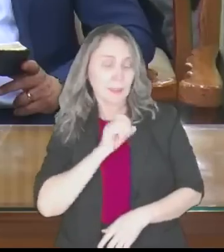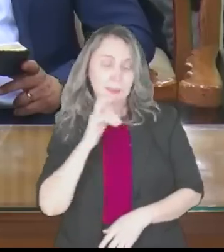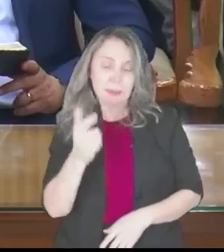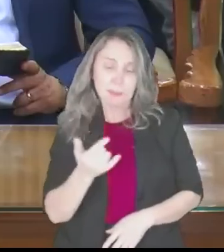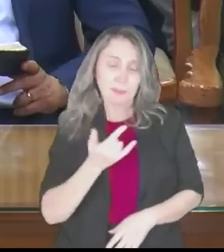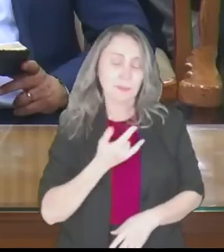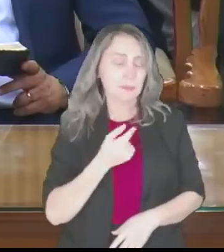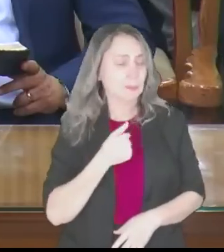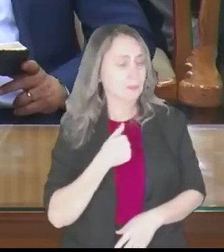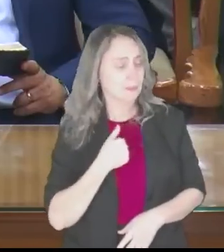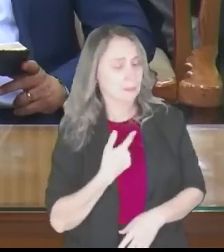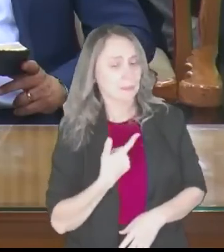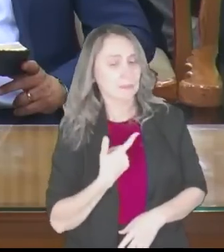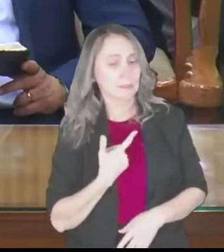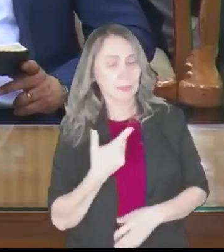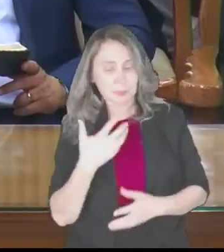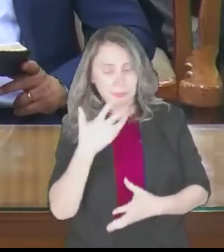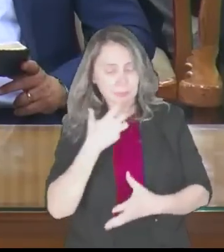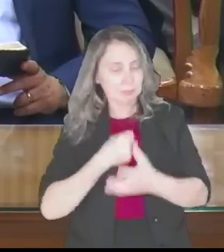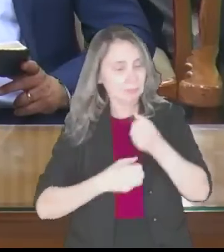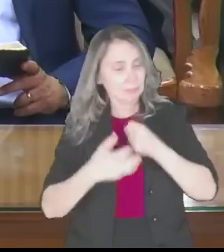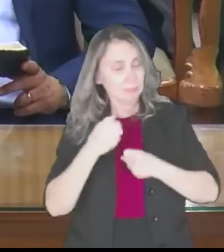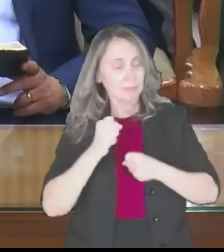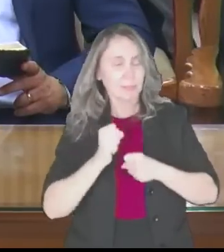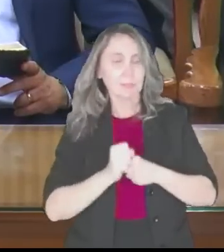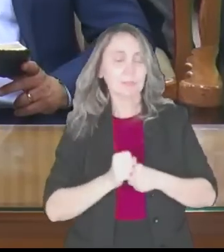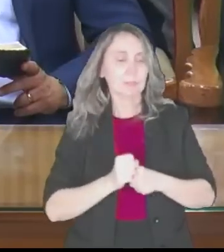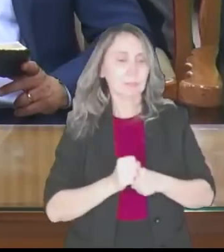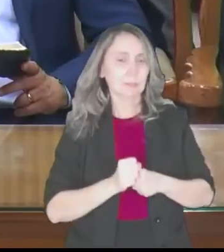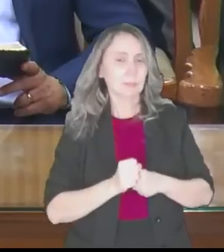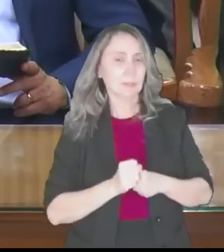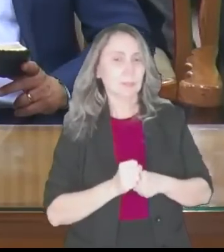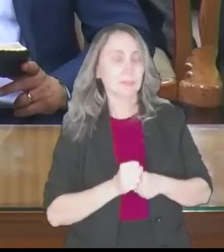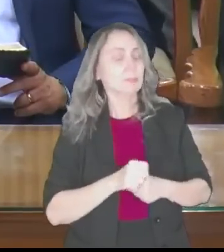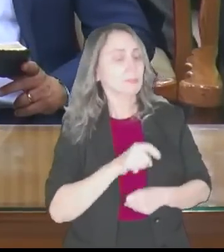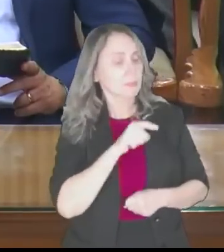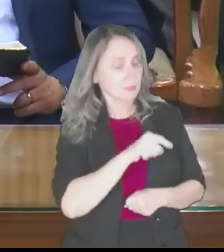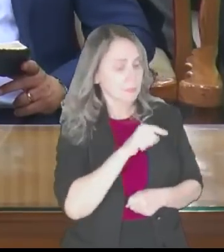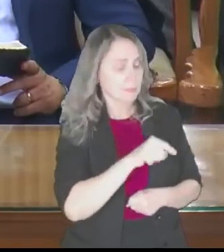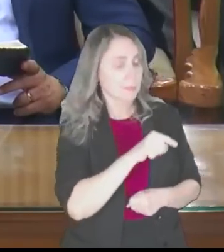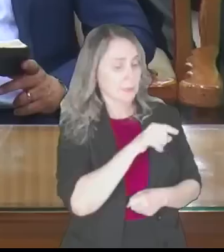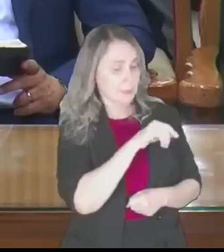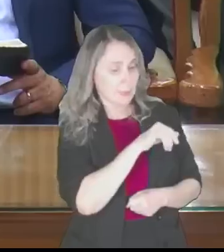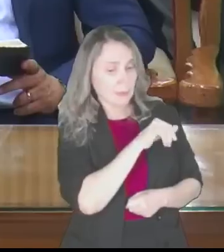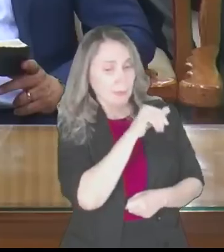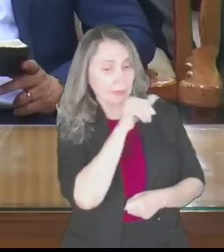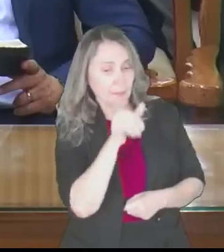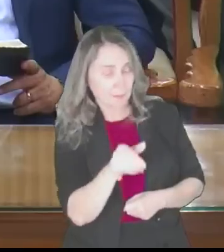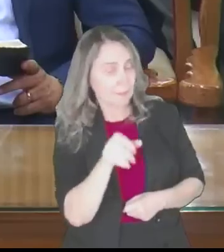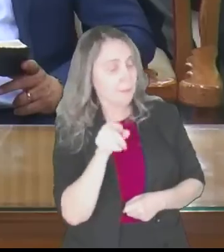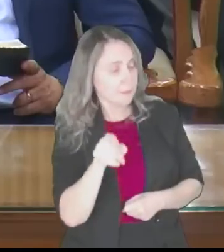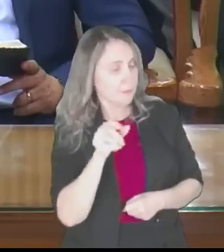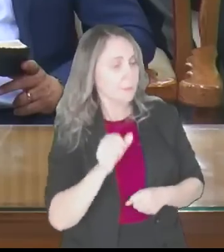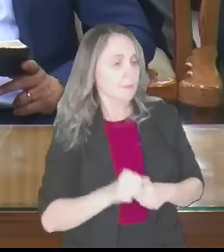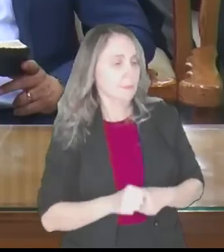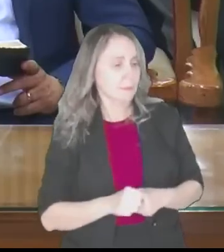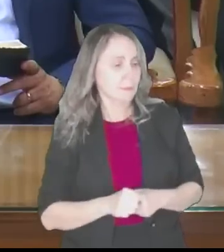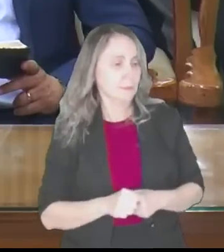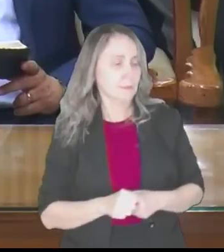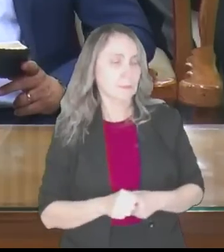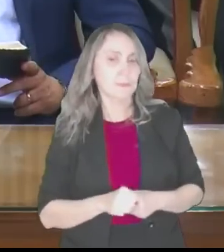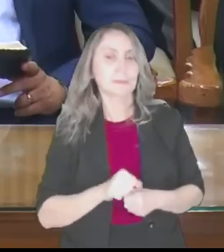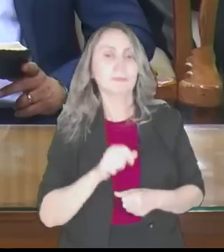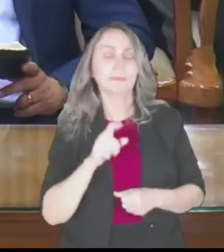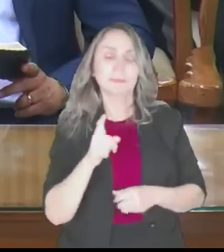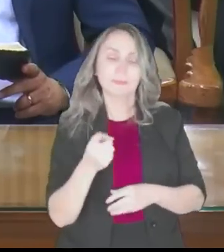que me dera que esse povo me temesse. Moisés, diga a esse povo o quê? Vai e diz-lhes, tornai-vos para as vossas